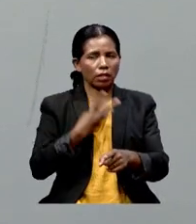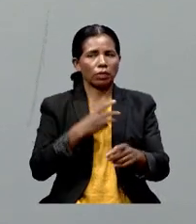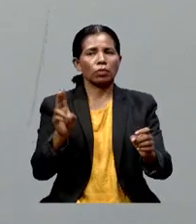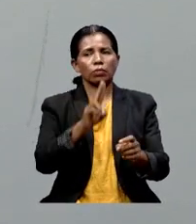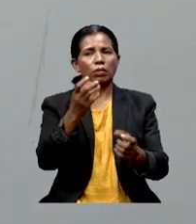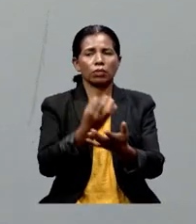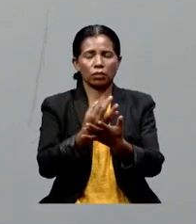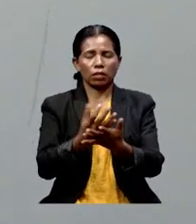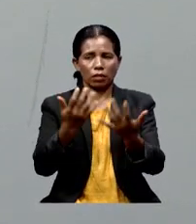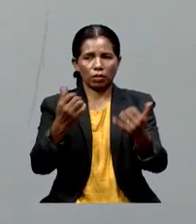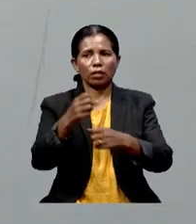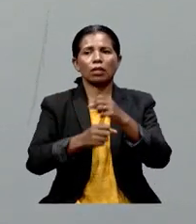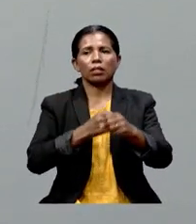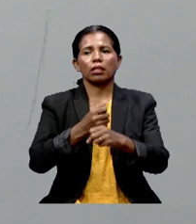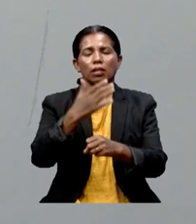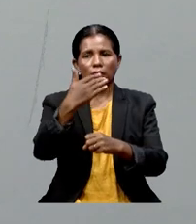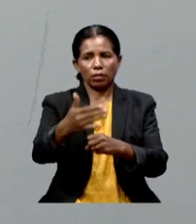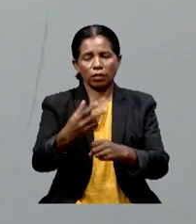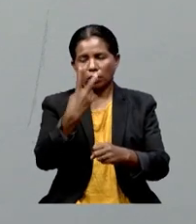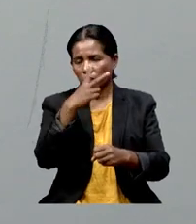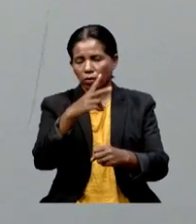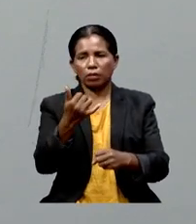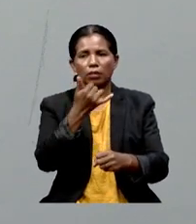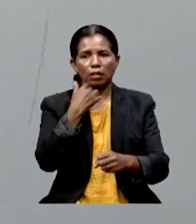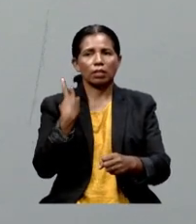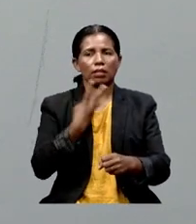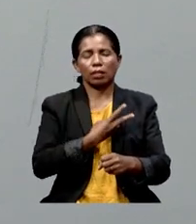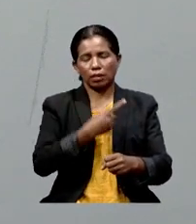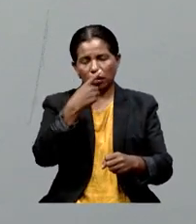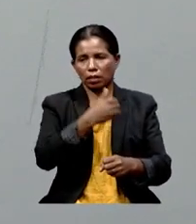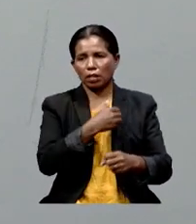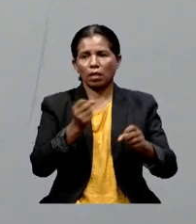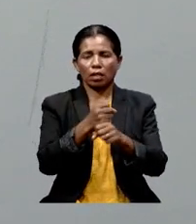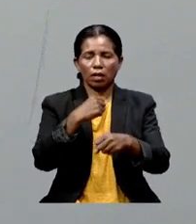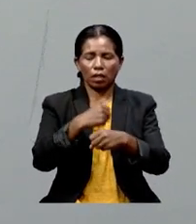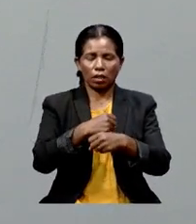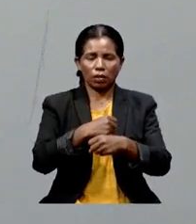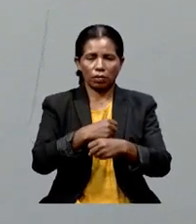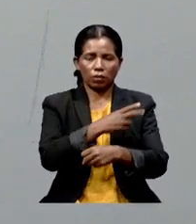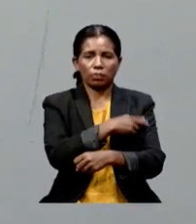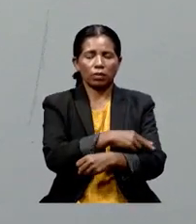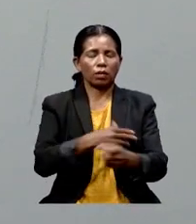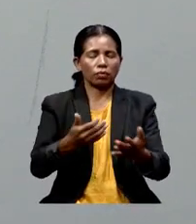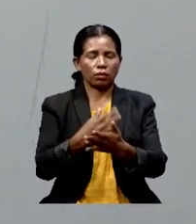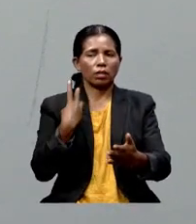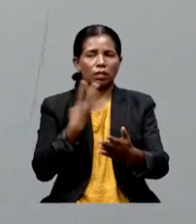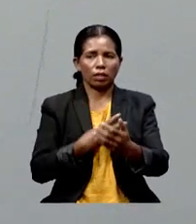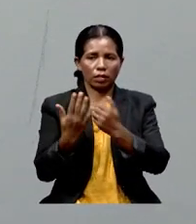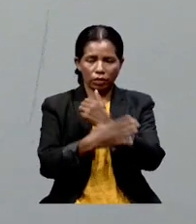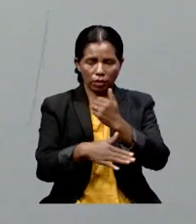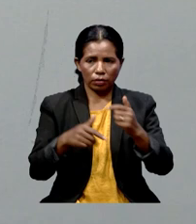osso de balo agora, depois de não ter nota falo para uma sala, também tem a experiência falo no centro foi a Railar, para